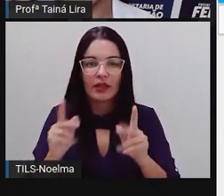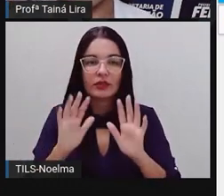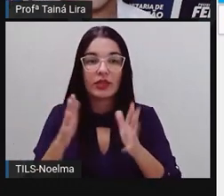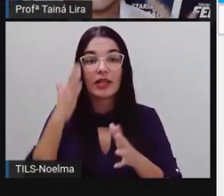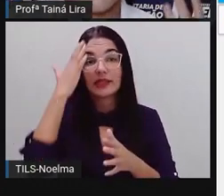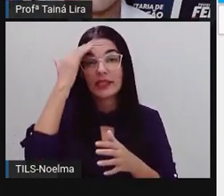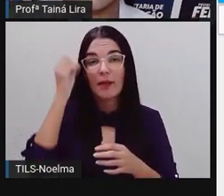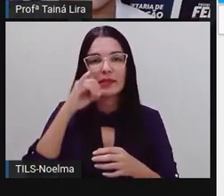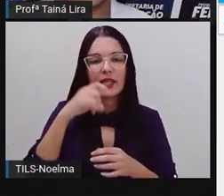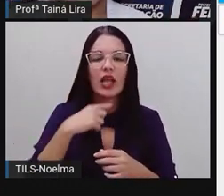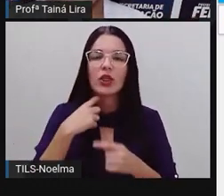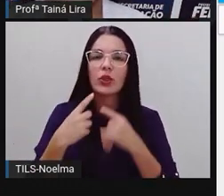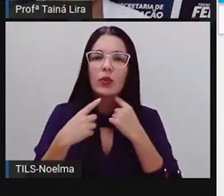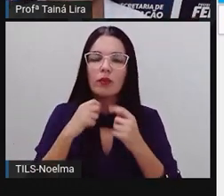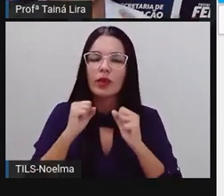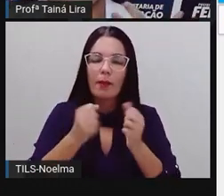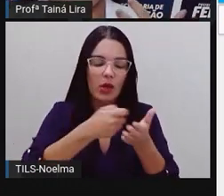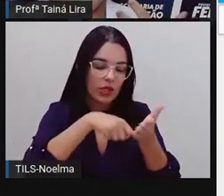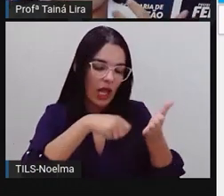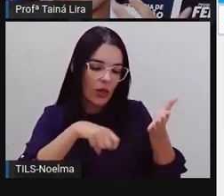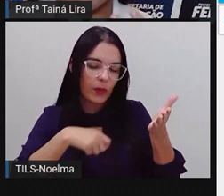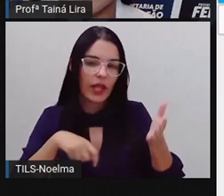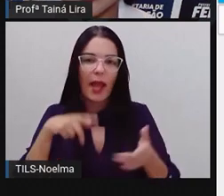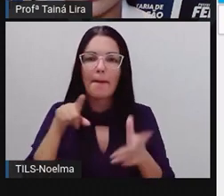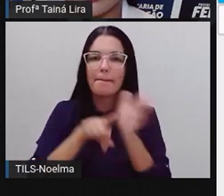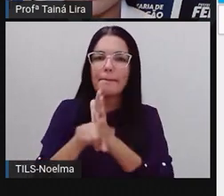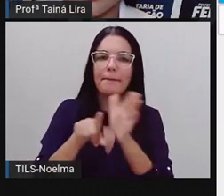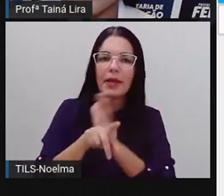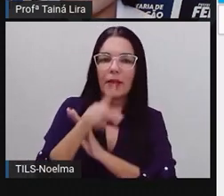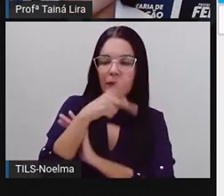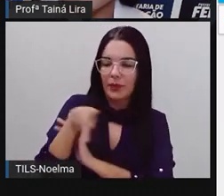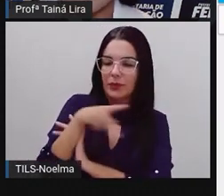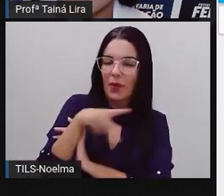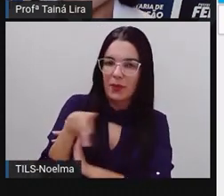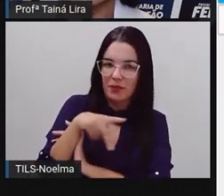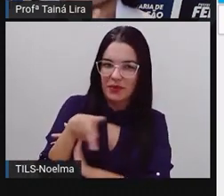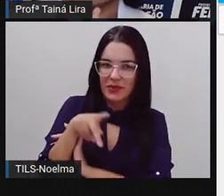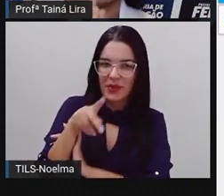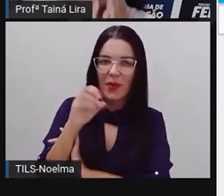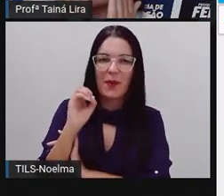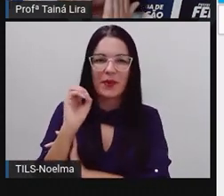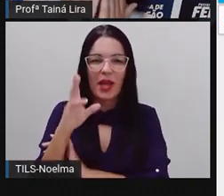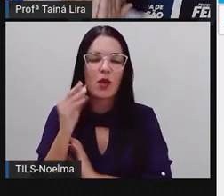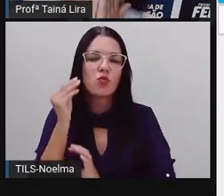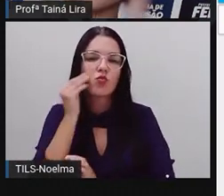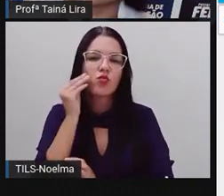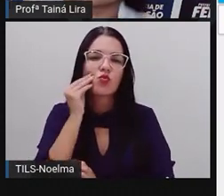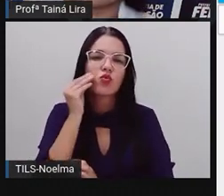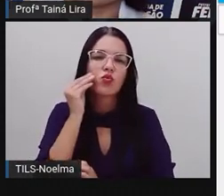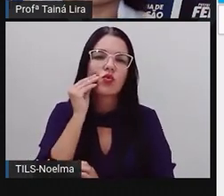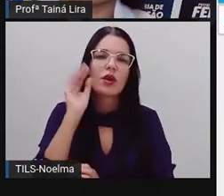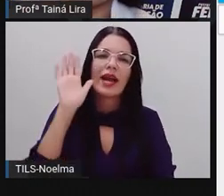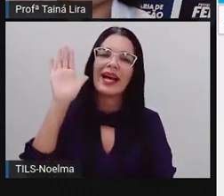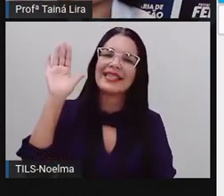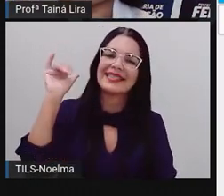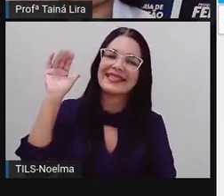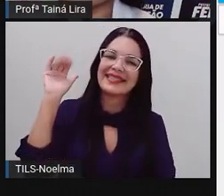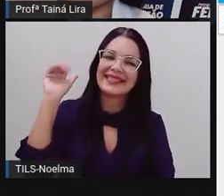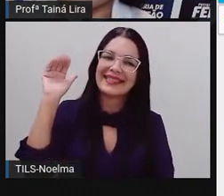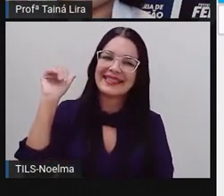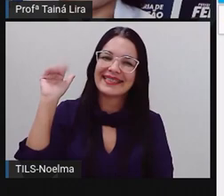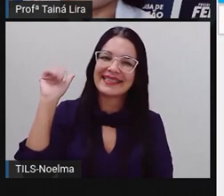sabe que qualquer dúvida sempre está anotando e para poder perguntar ler o professor tá Um beijo Até a próxima